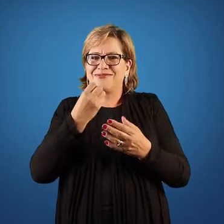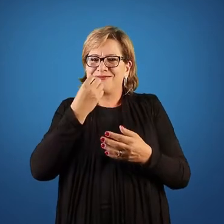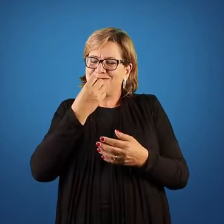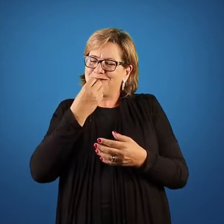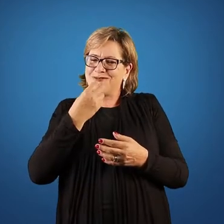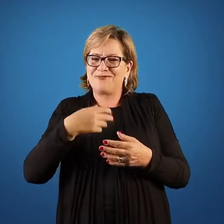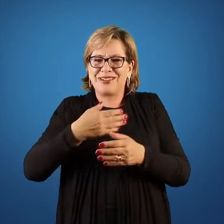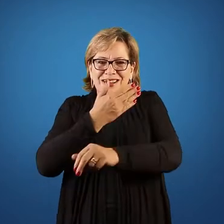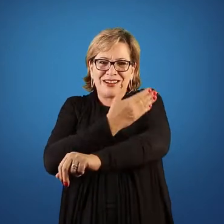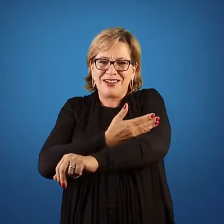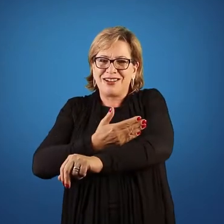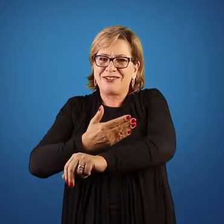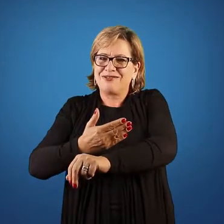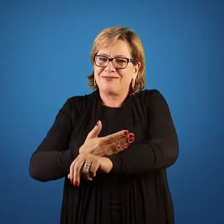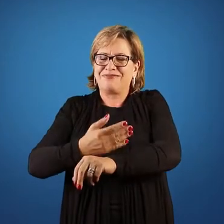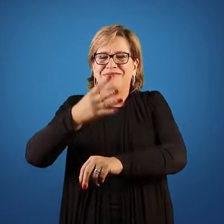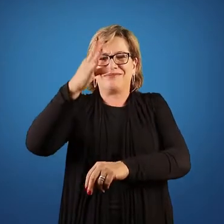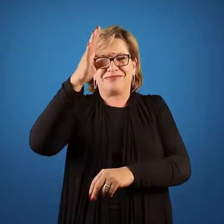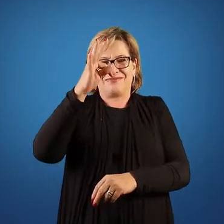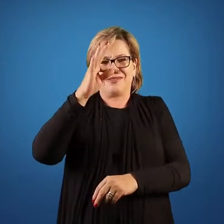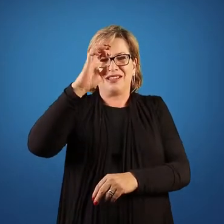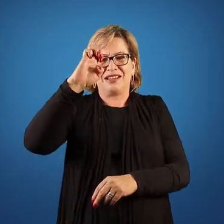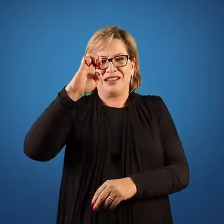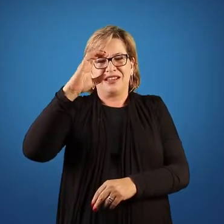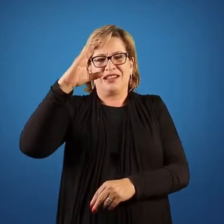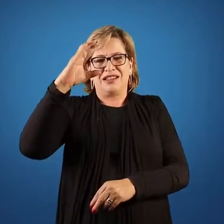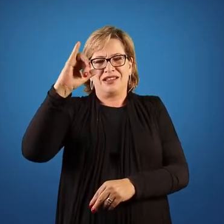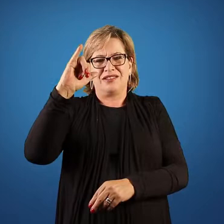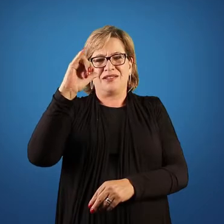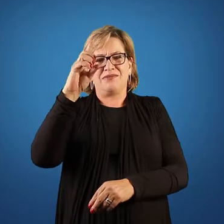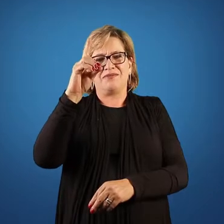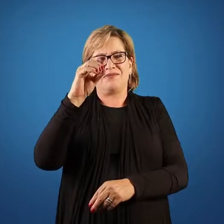se acostumar com o tecido.